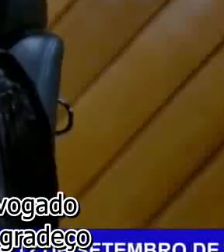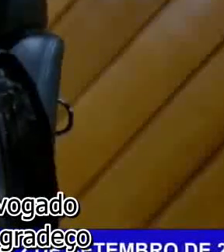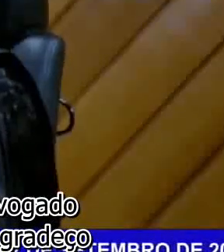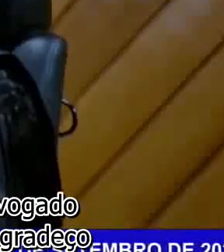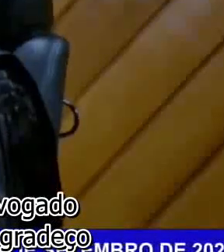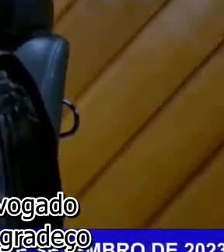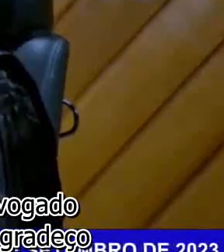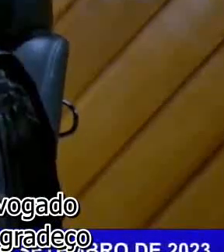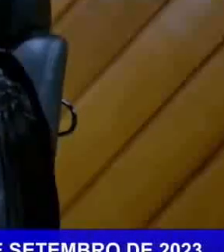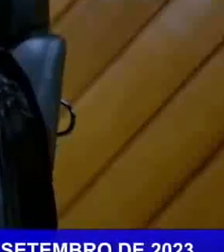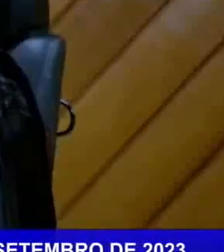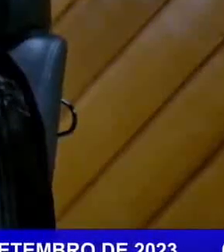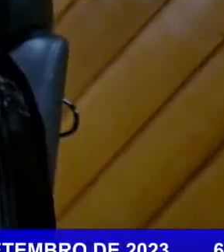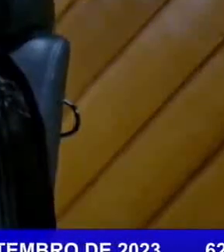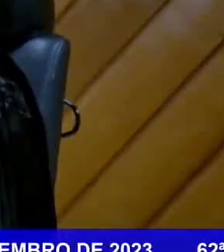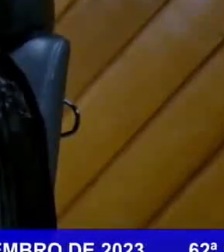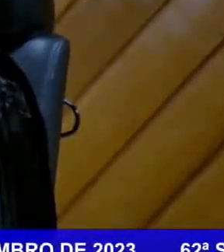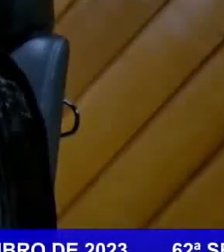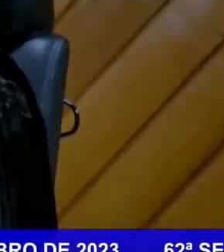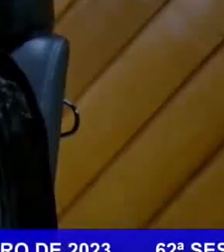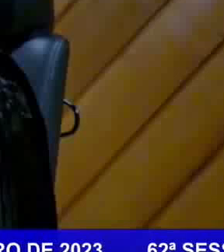oral, mas antes disso eu agradeço